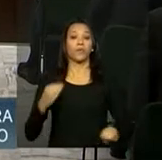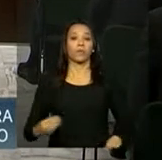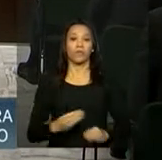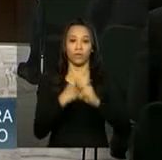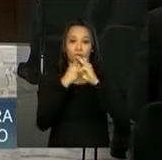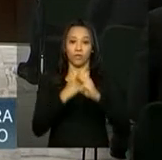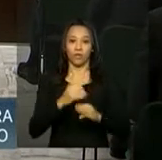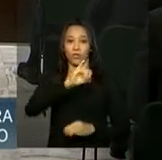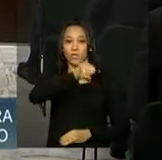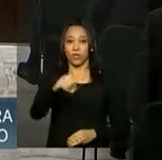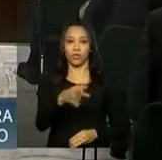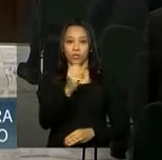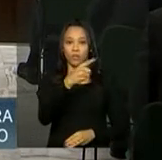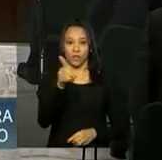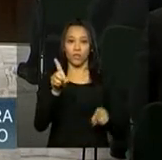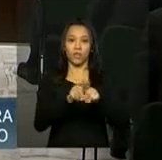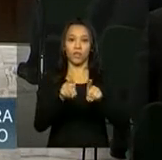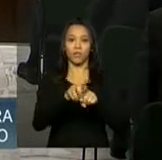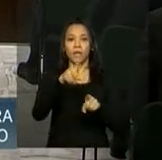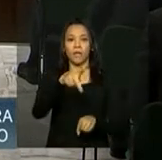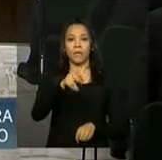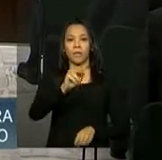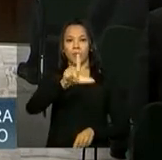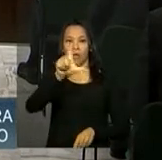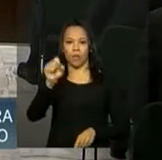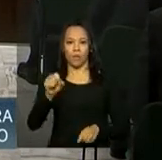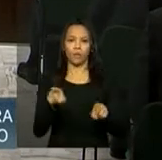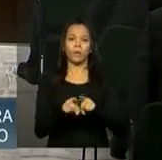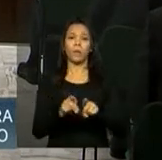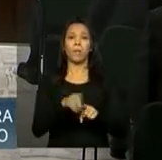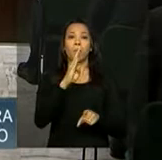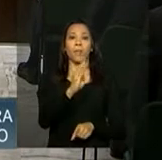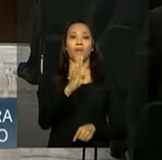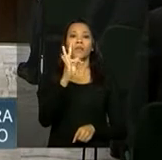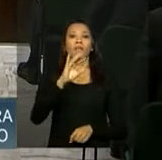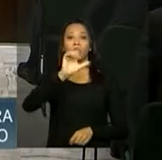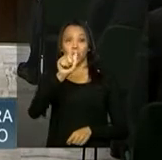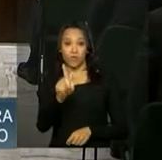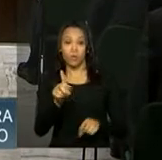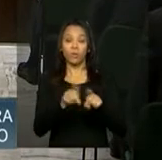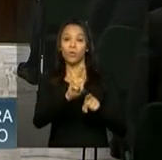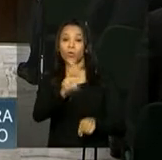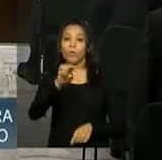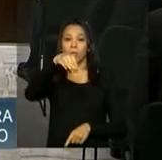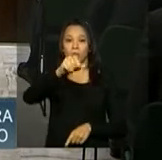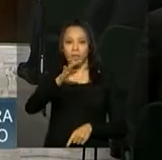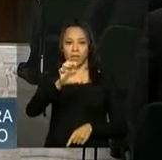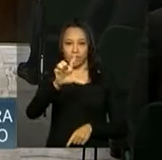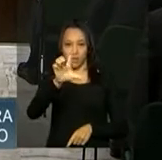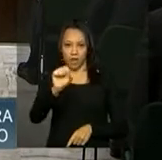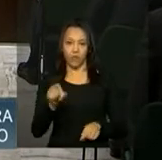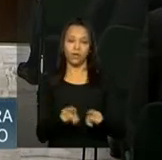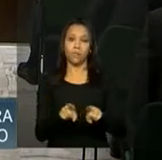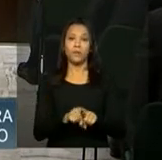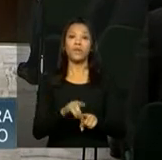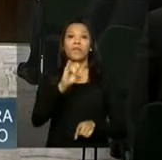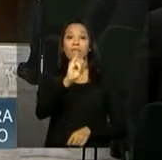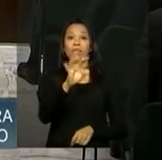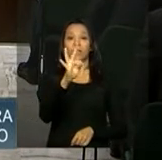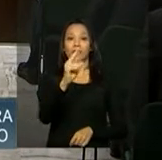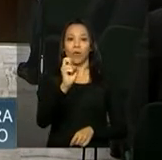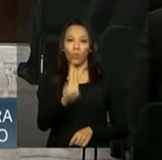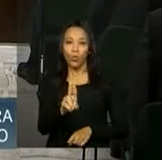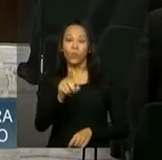Carlos medalha é filho e o Paulo gari do BTG pactual Marcelo Kiara do Itaú